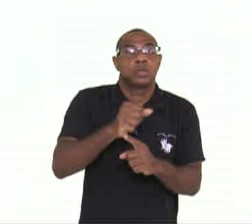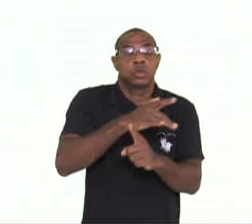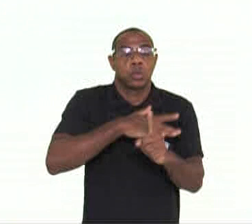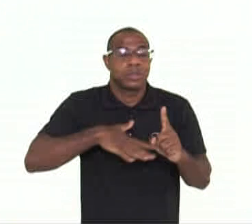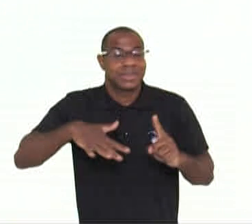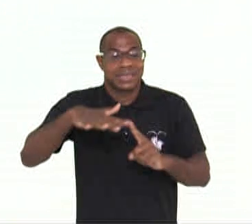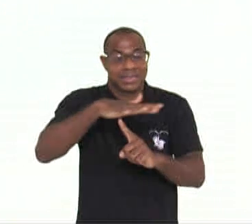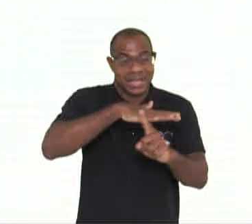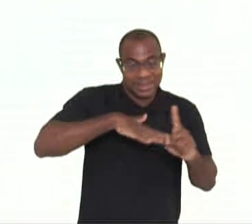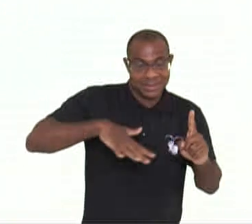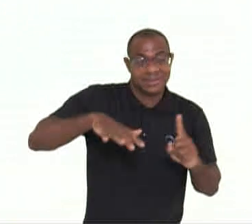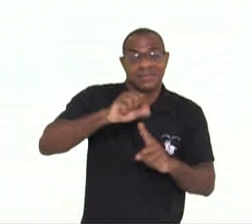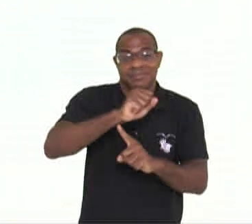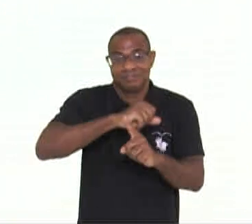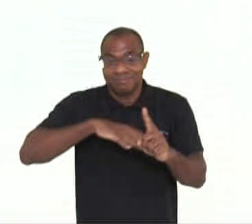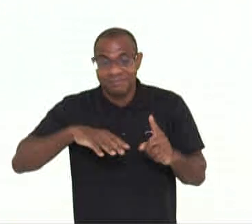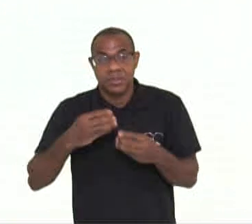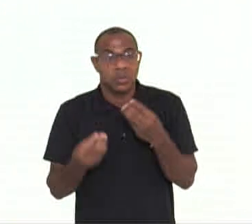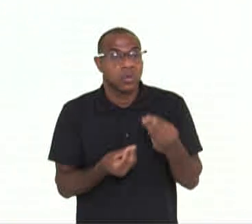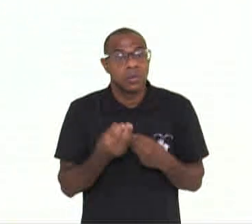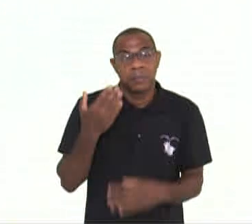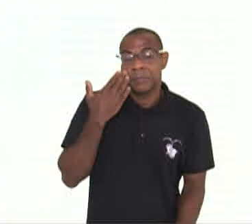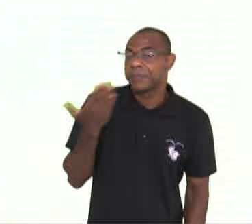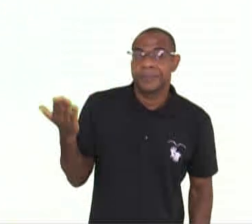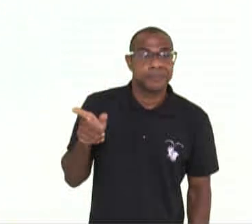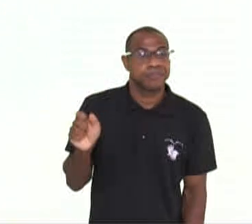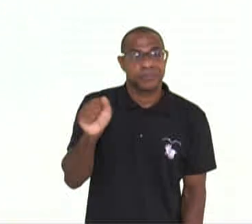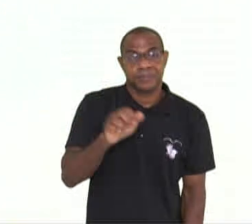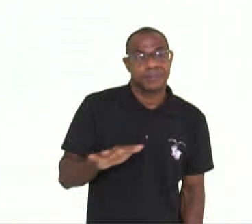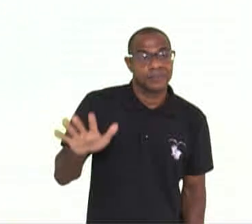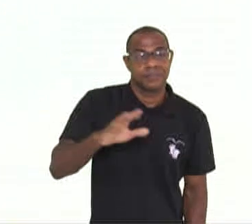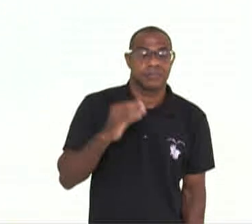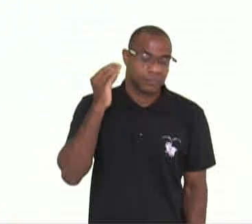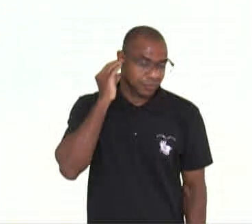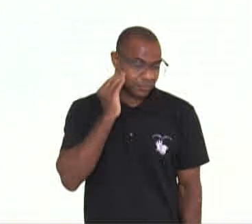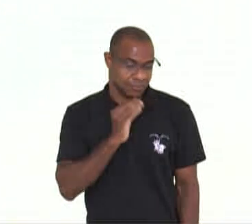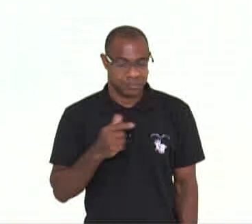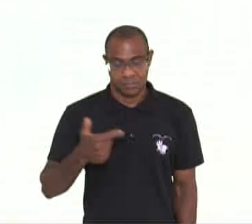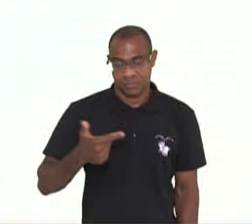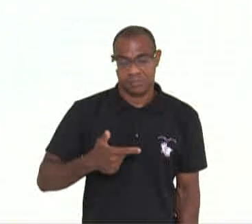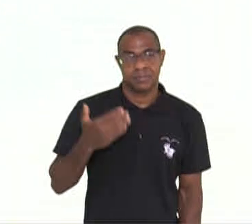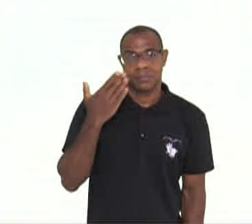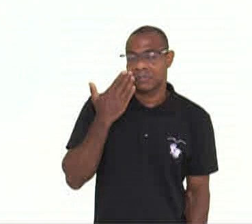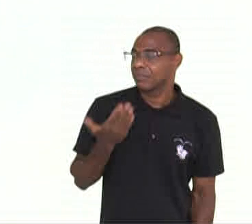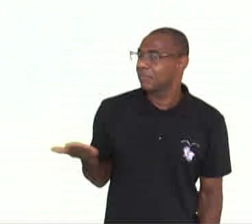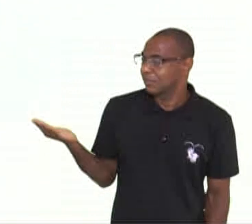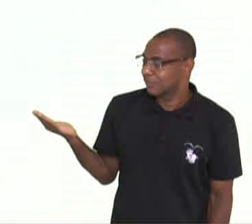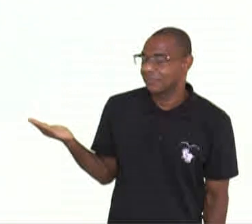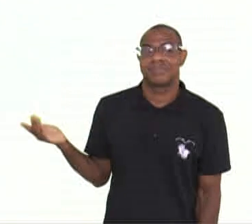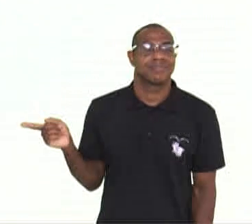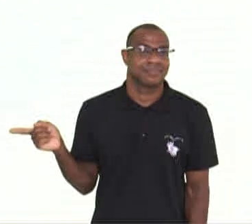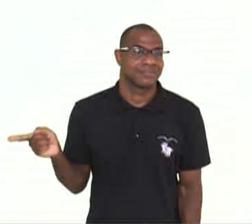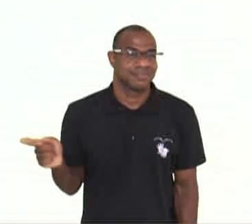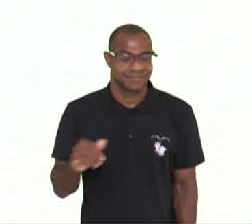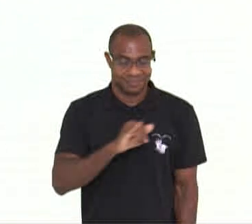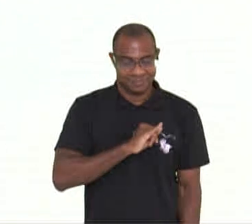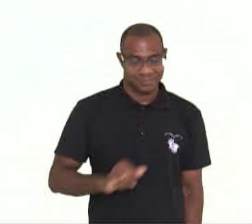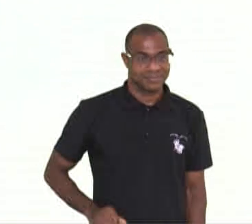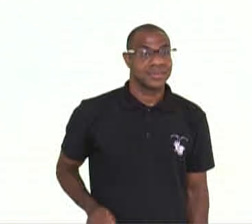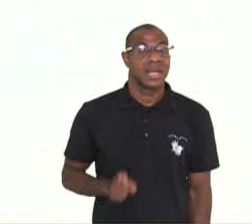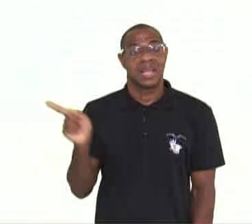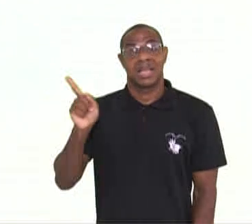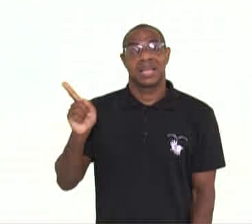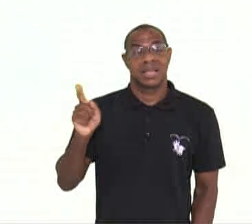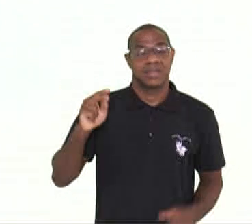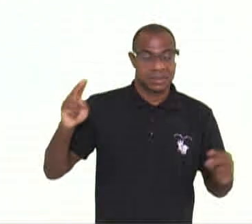com a sociedade. Essa outra foto aqui de 1887, já uma foto, mostra o imperador Dom Pedro II em Paris,